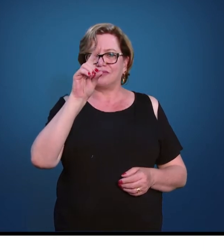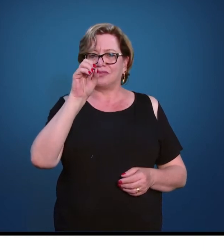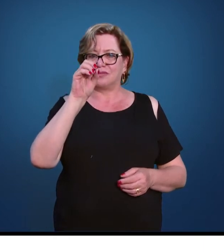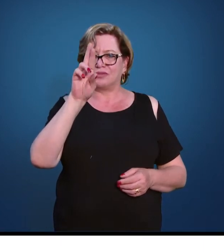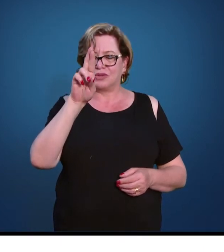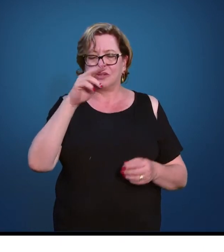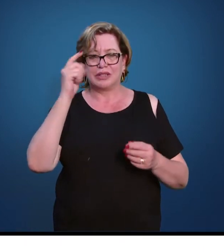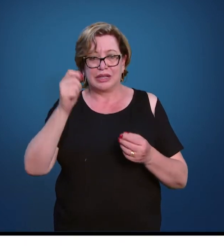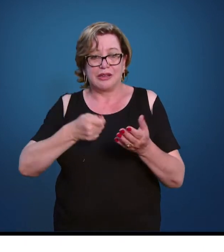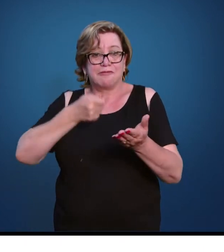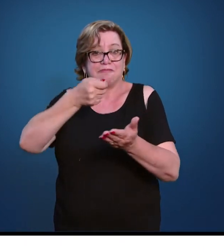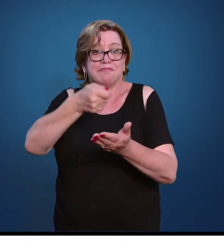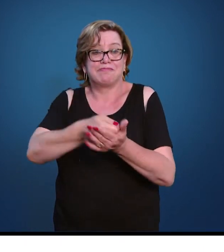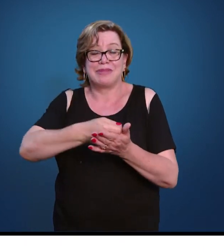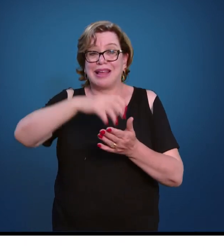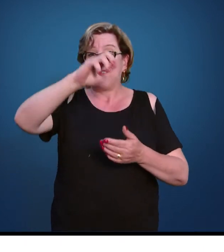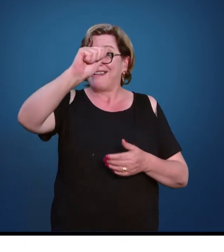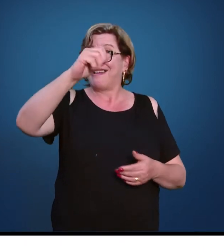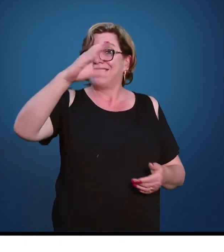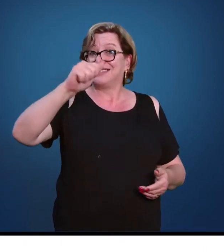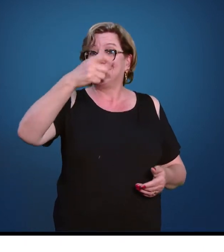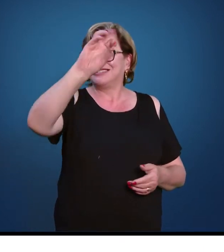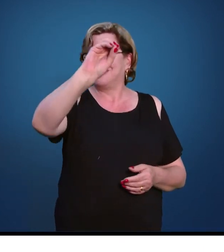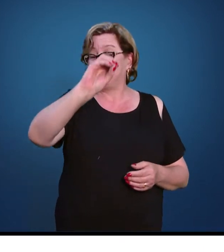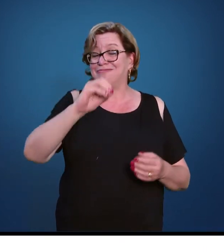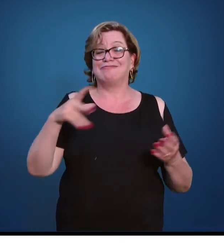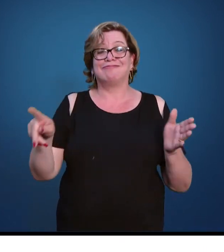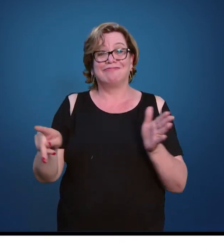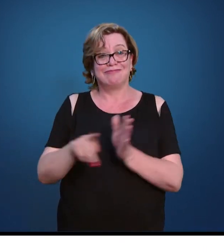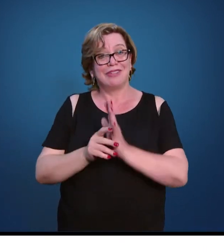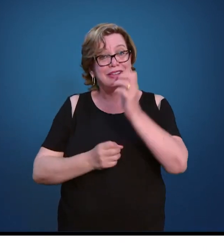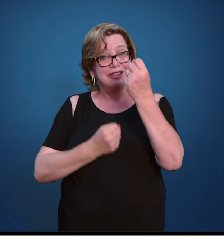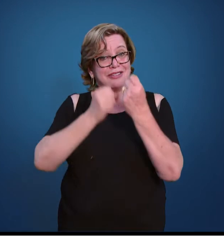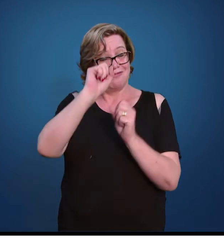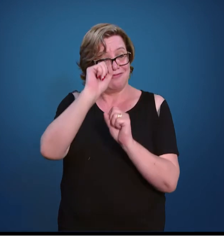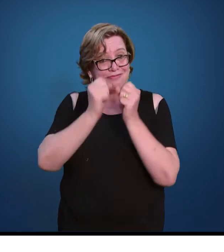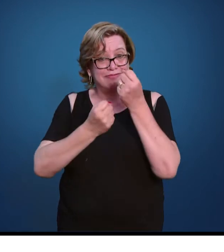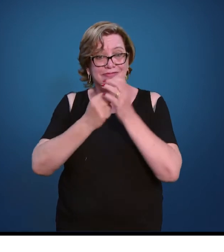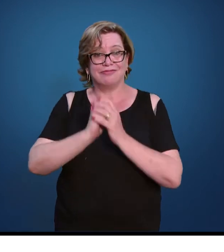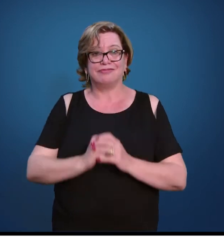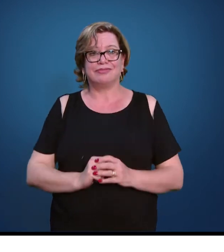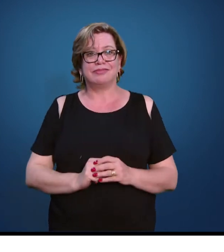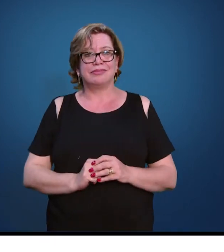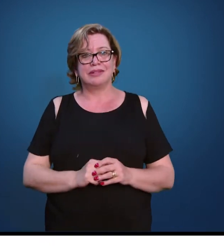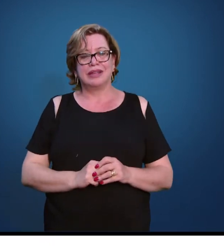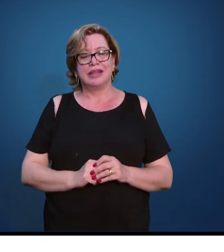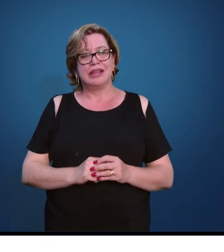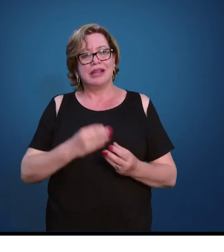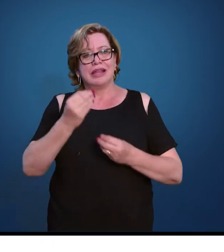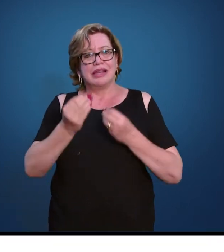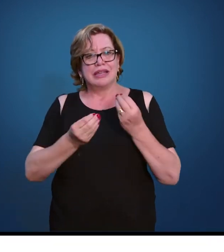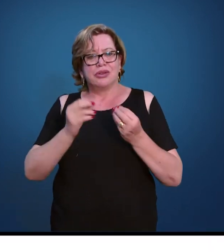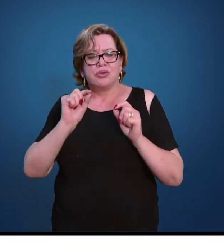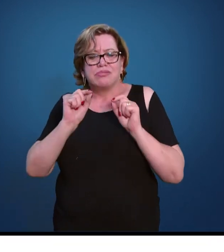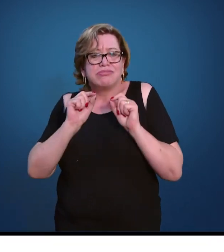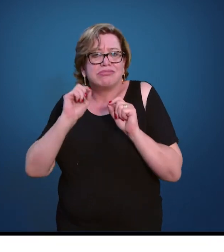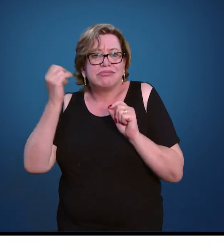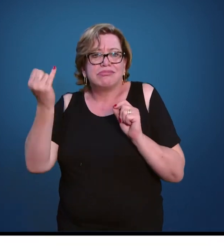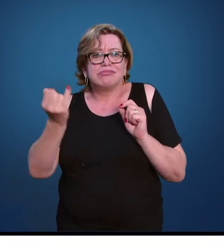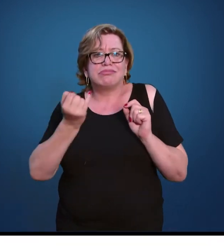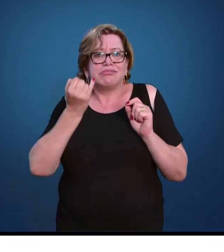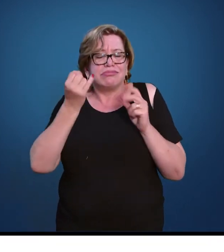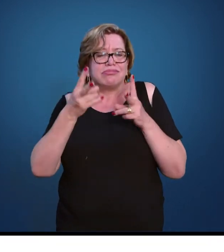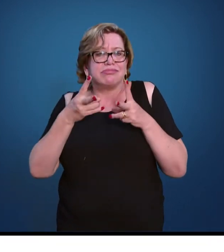ação da empresa, uma ação negociada, por exemplo, na Bolsa de Valores. Que informação ele quer?